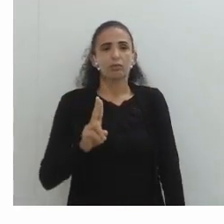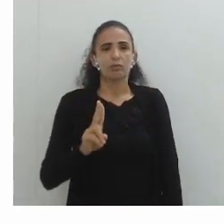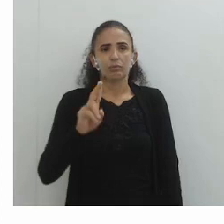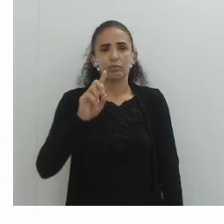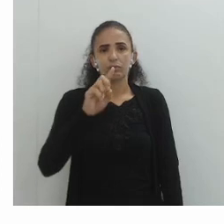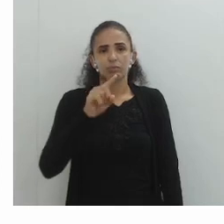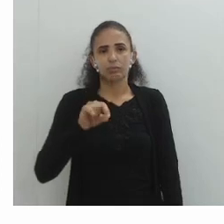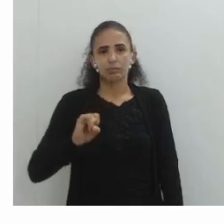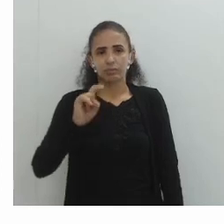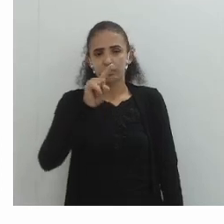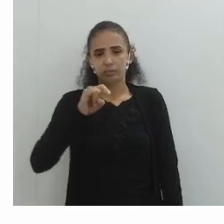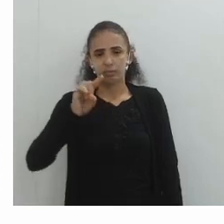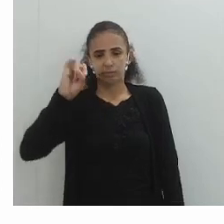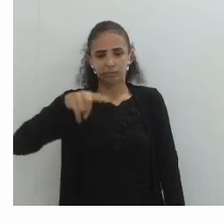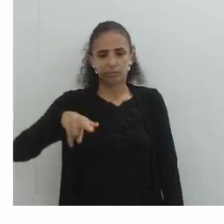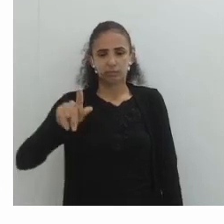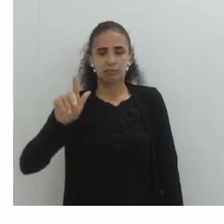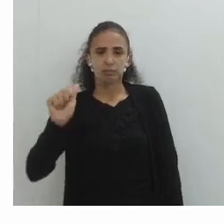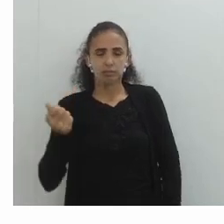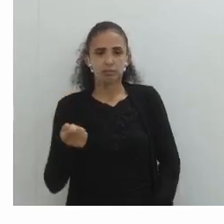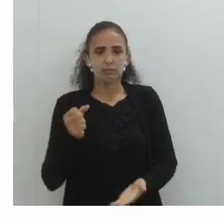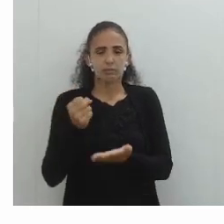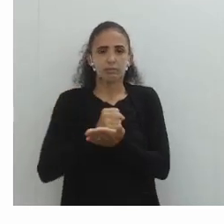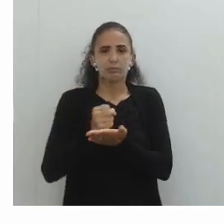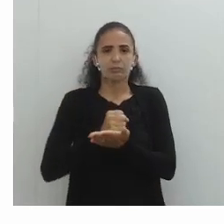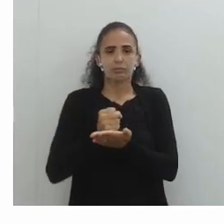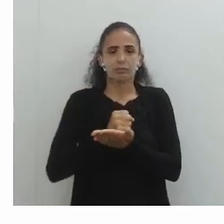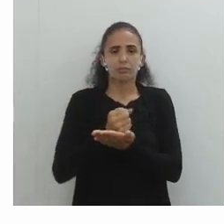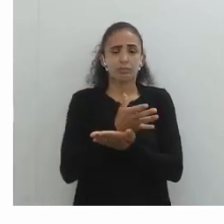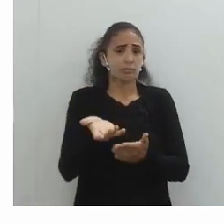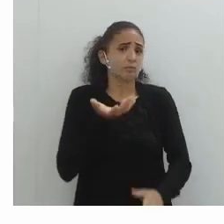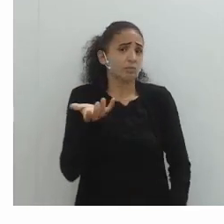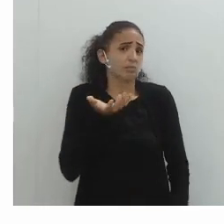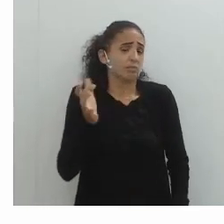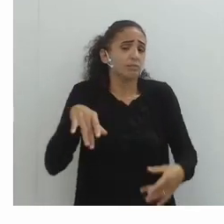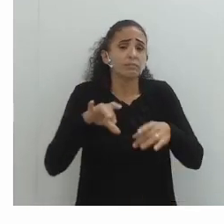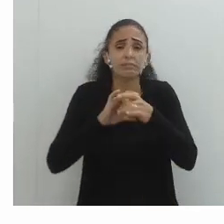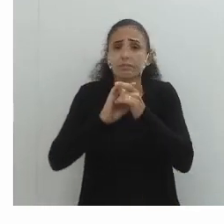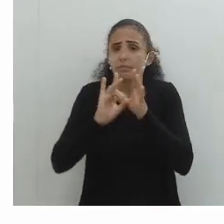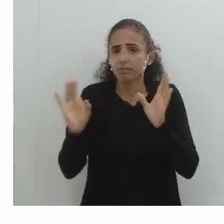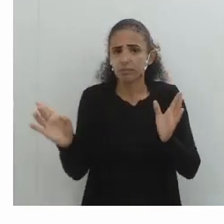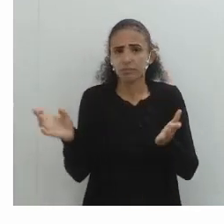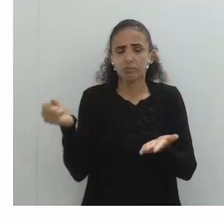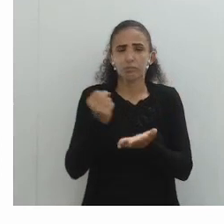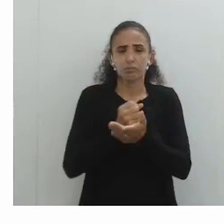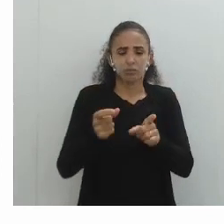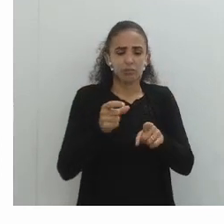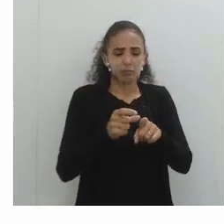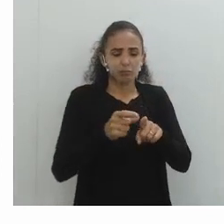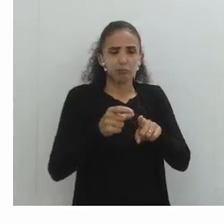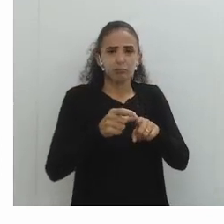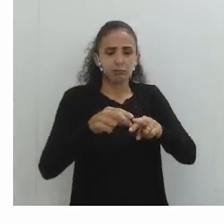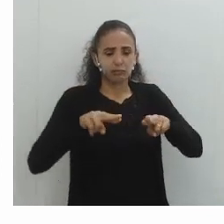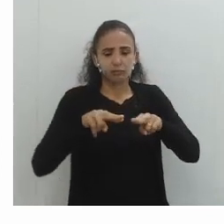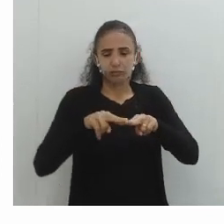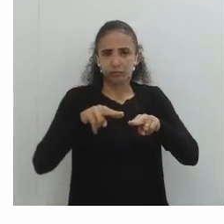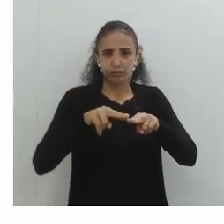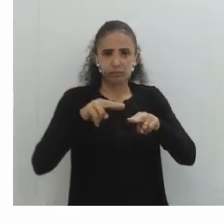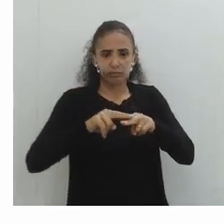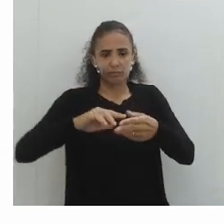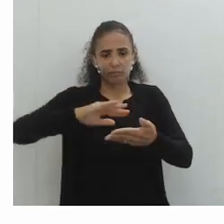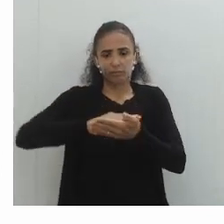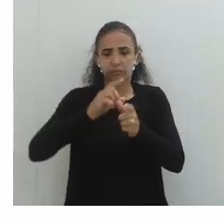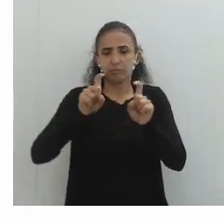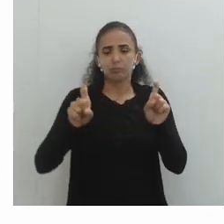ocupação voluntária. Você só joga se você quiser. Tá lá o dominó, tá lá o